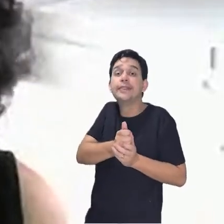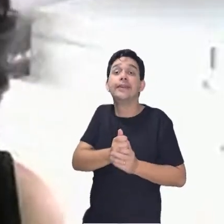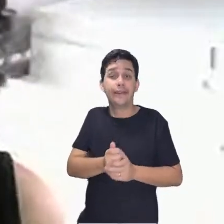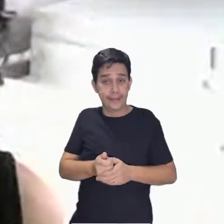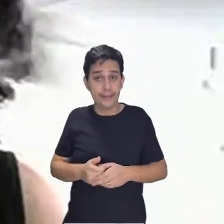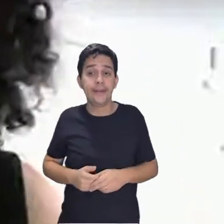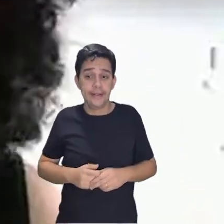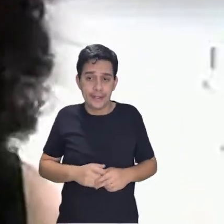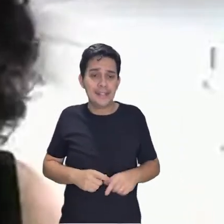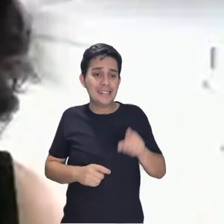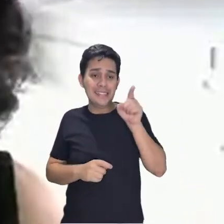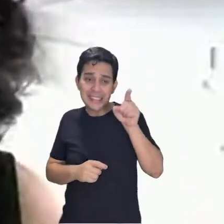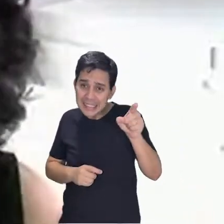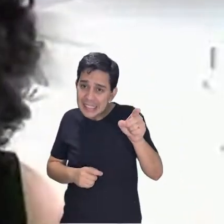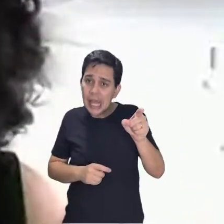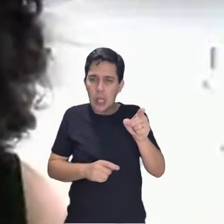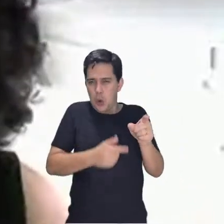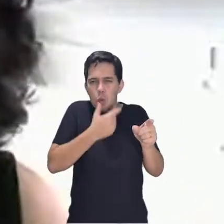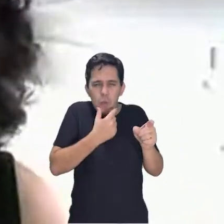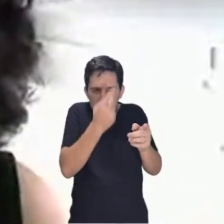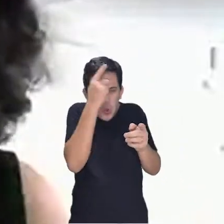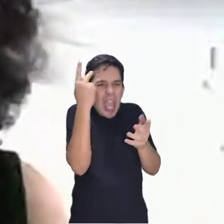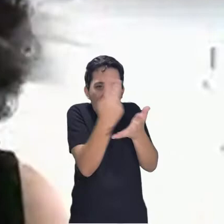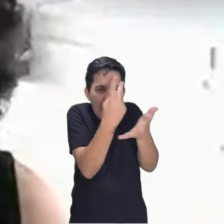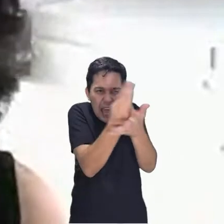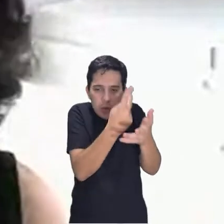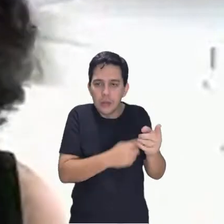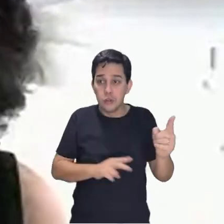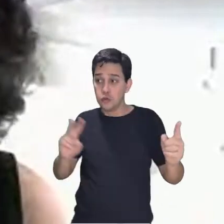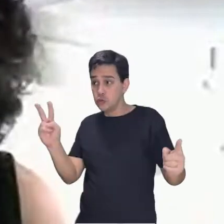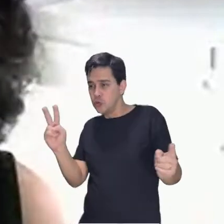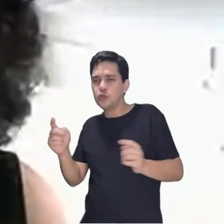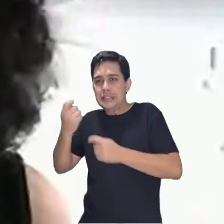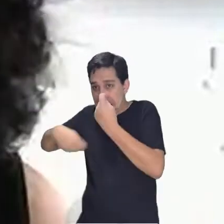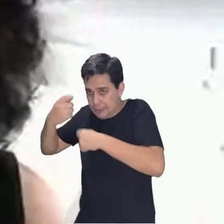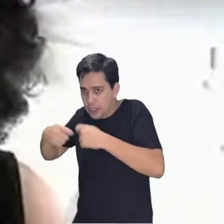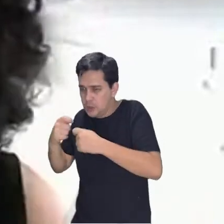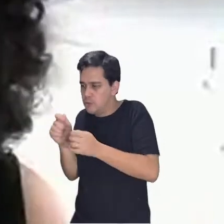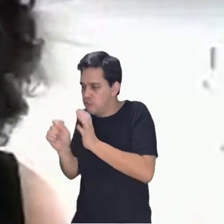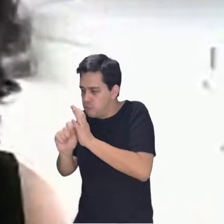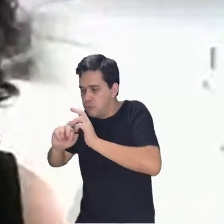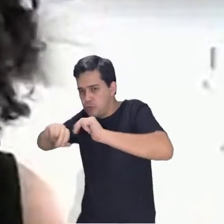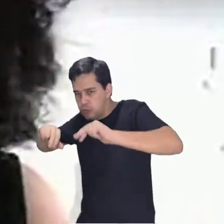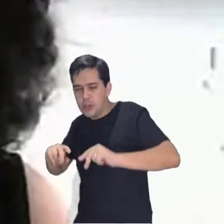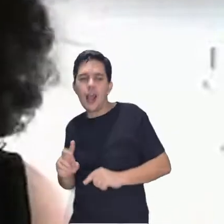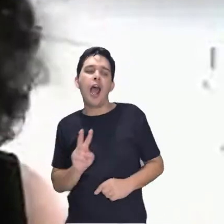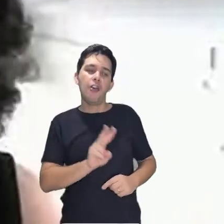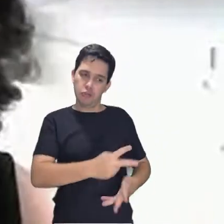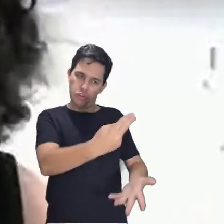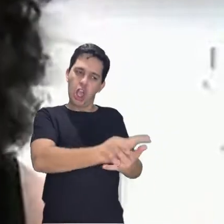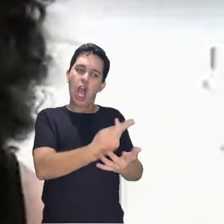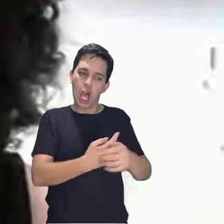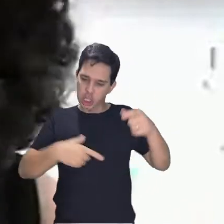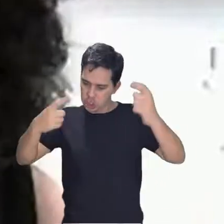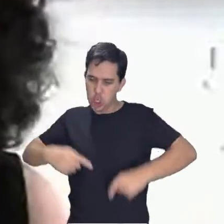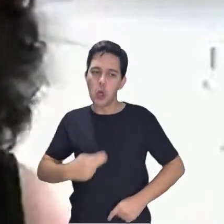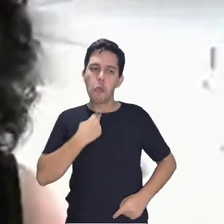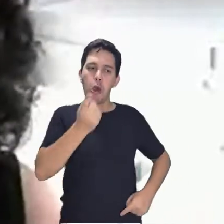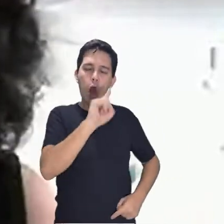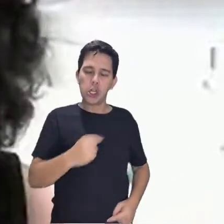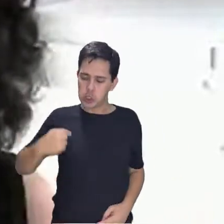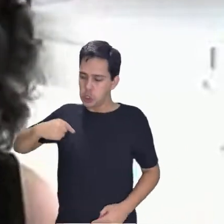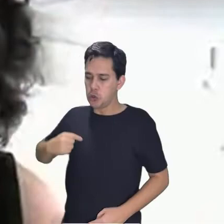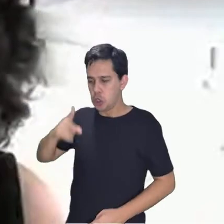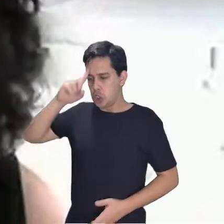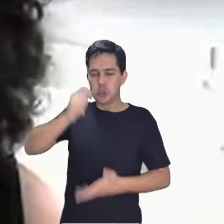coisas que vão de encontro com seus interesses, enfim, esses traficantes, eles vão até o local, batem nas vítimas, às vezes até as